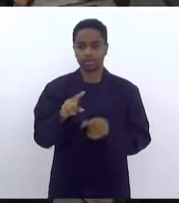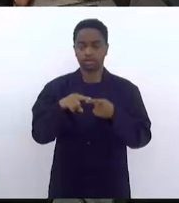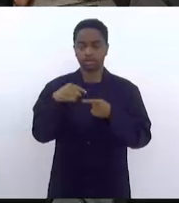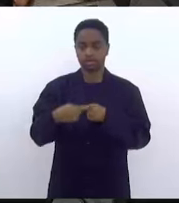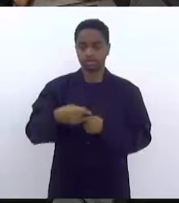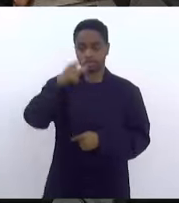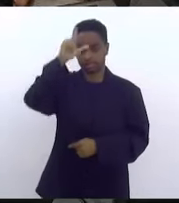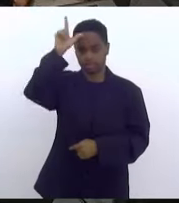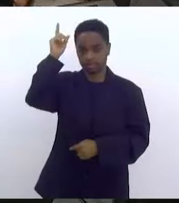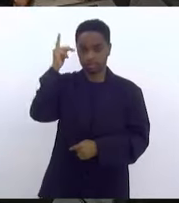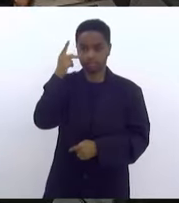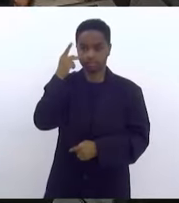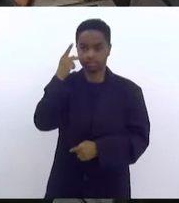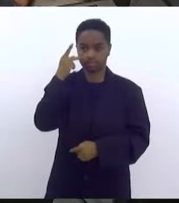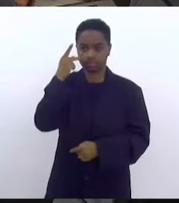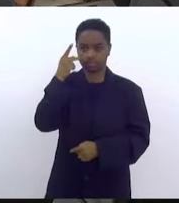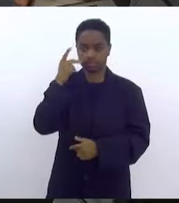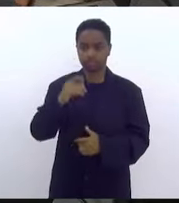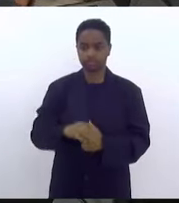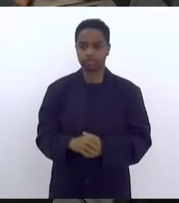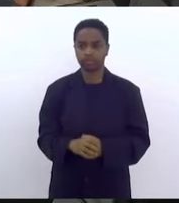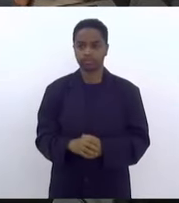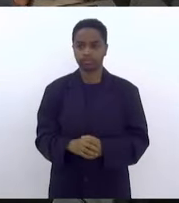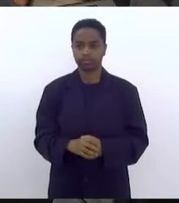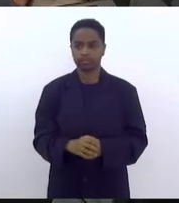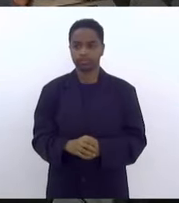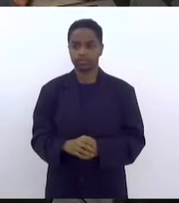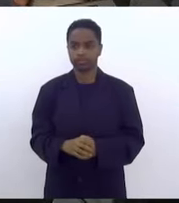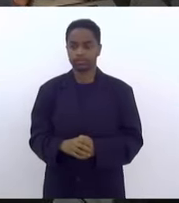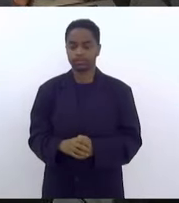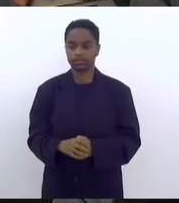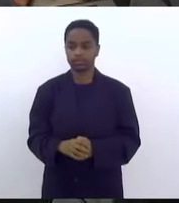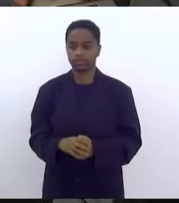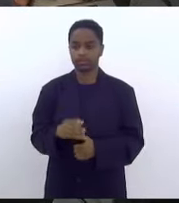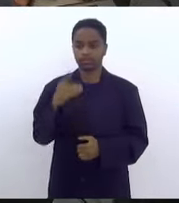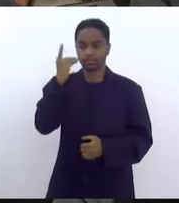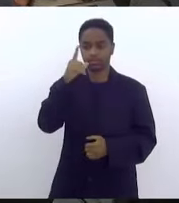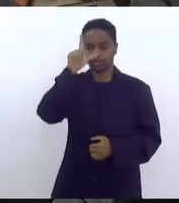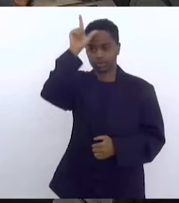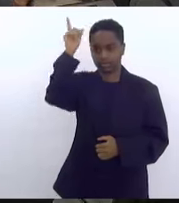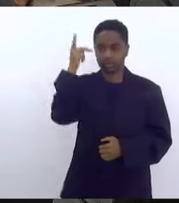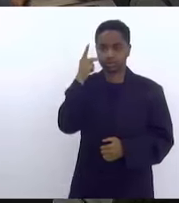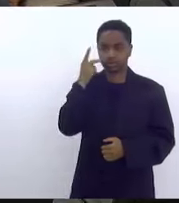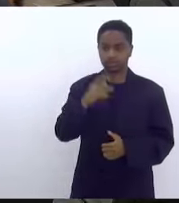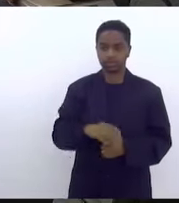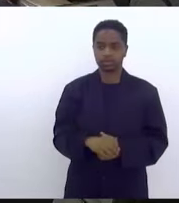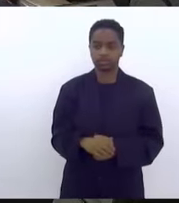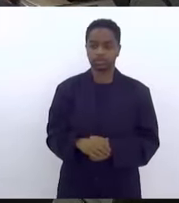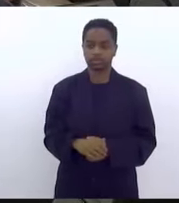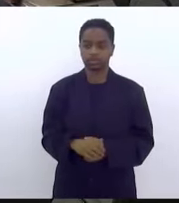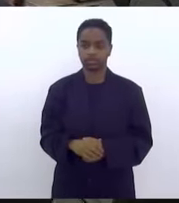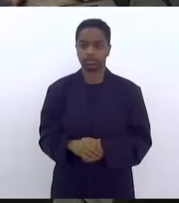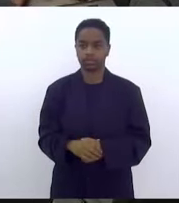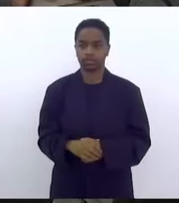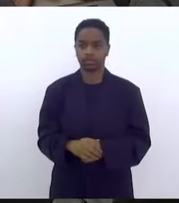Paulo está na frente, e logo em seguida, Vossa Excelência. Deputado Luiz Paulo.